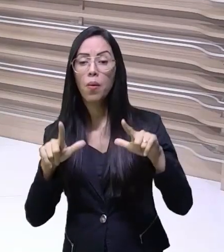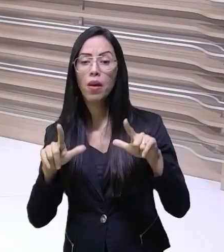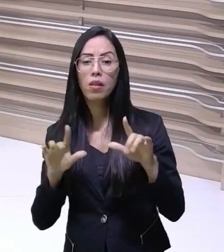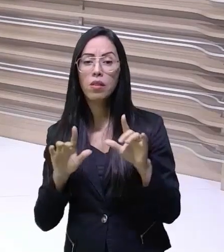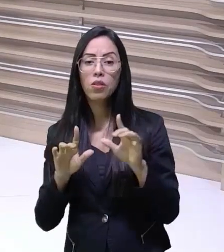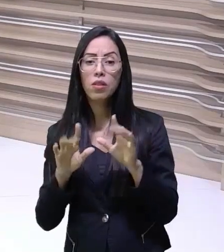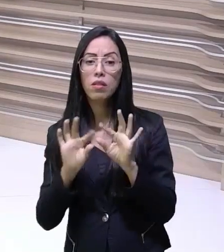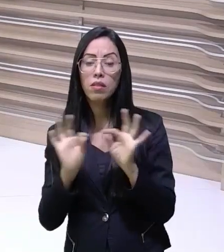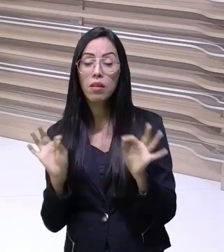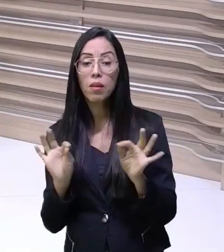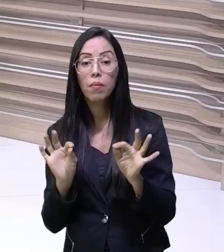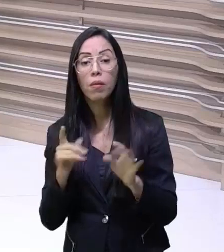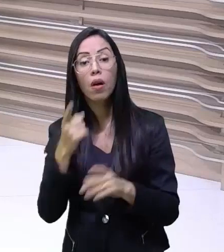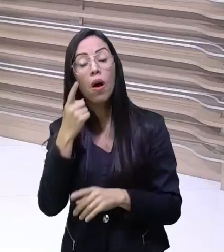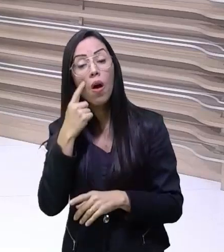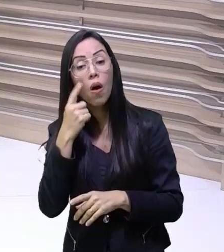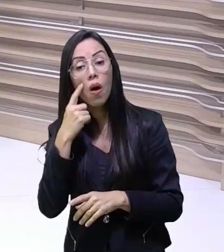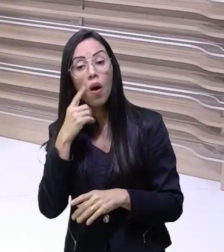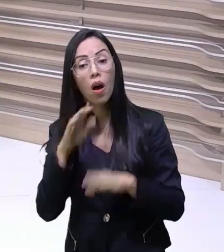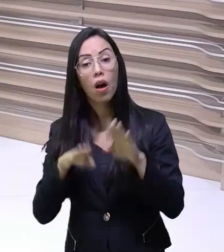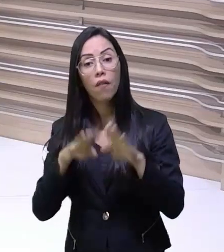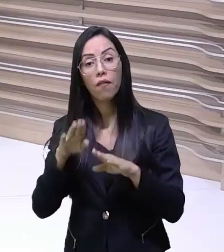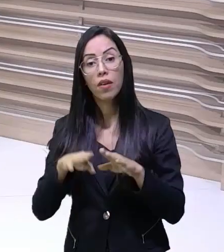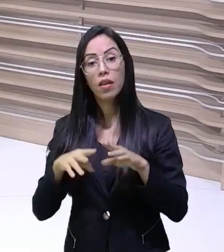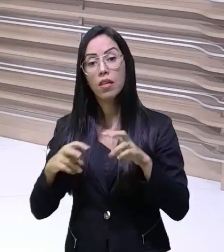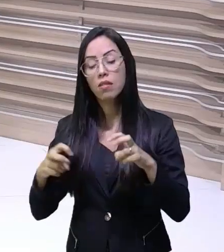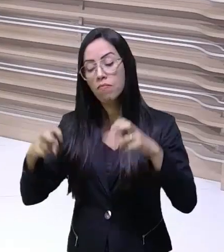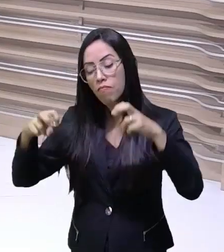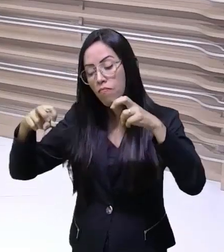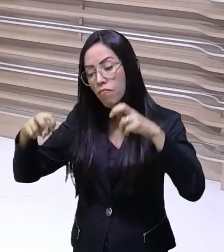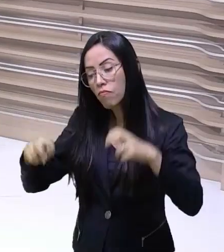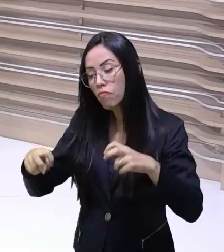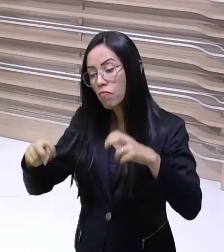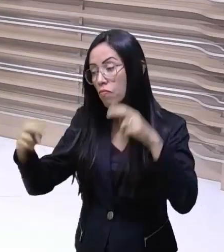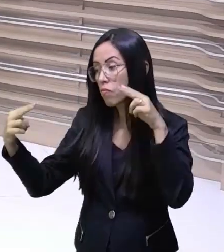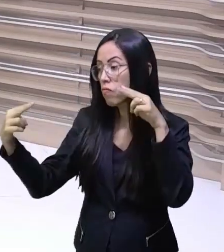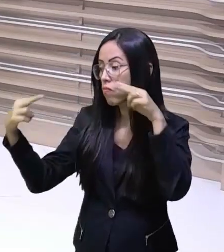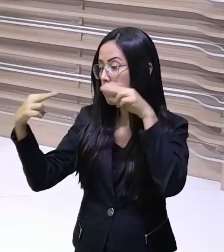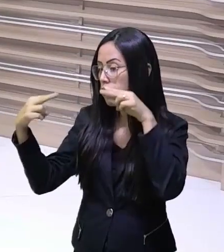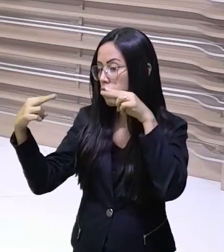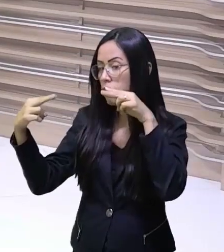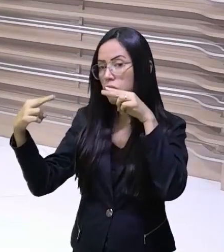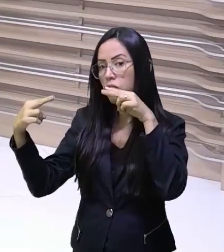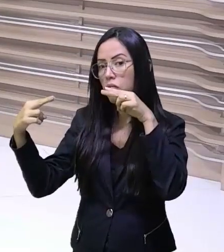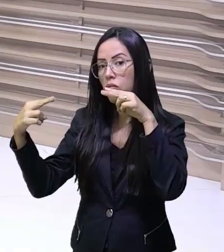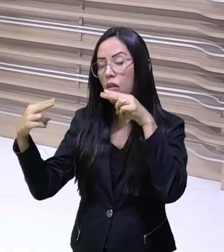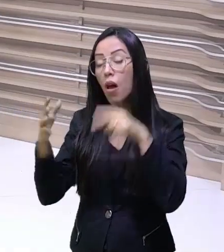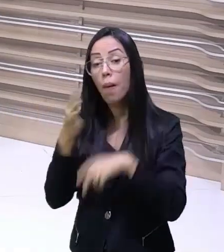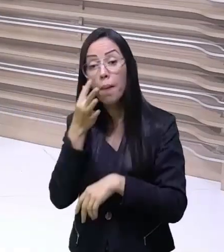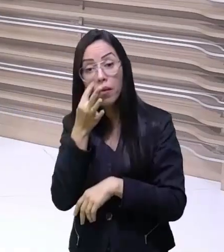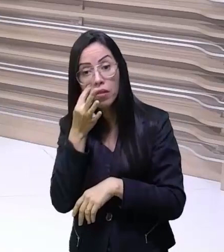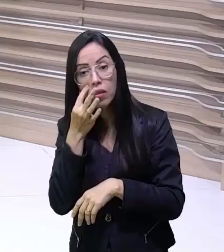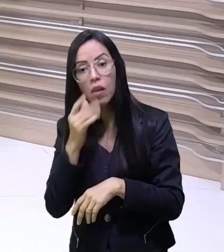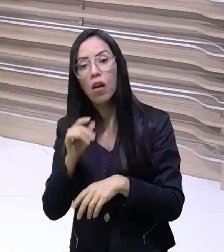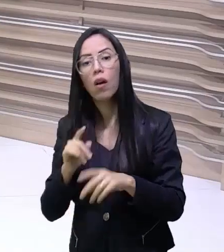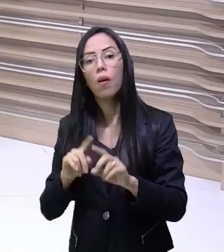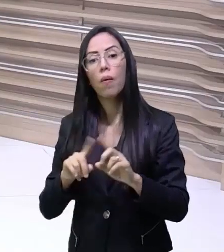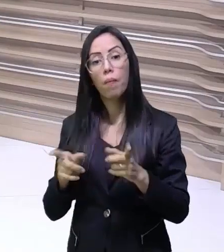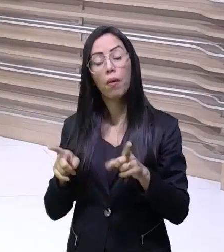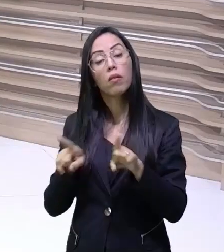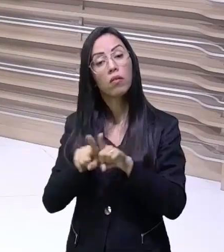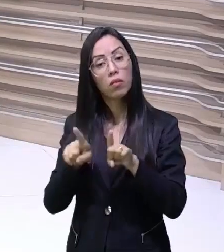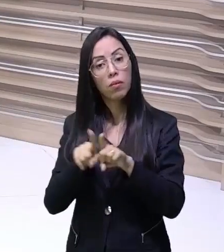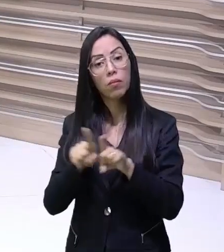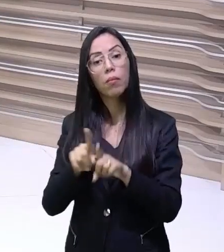sempre, crianças. A entrevista, ela pode ser sim, um olhando para o outro, Aquela entrevista bem presencial. Mas tem a entrevista